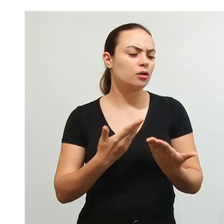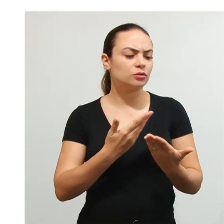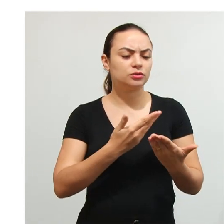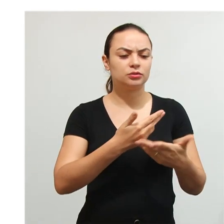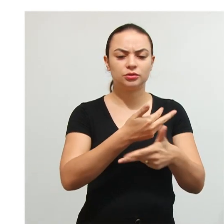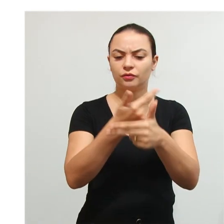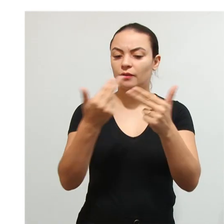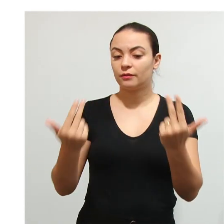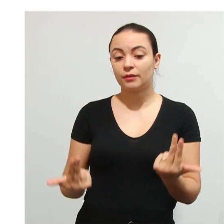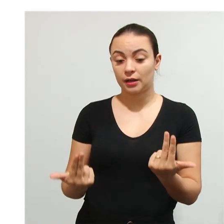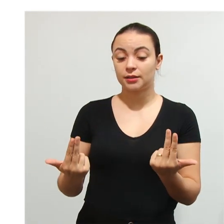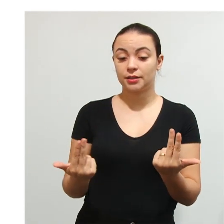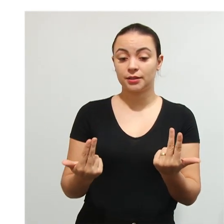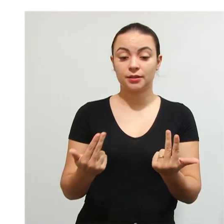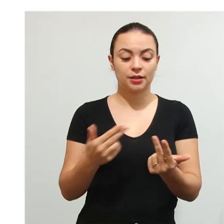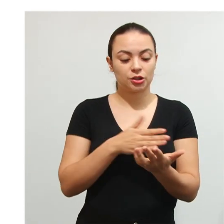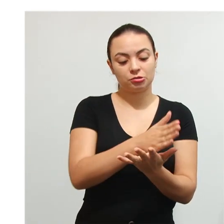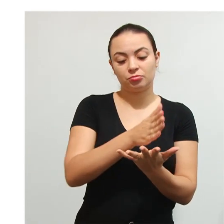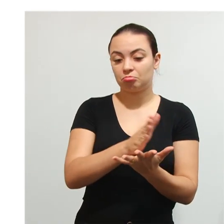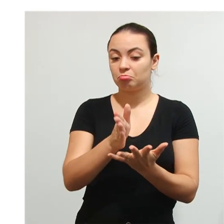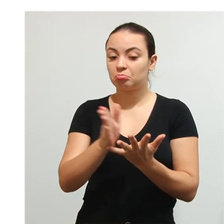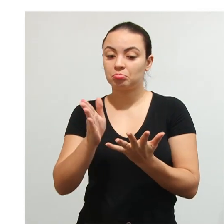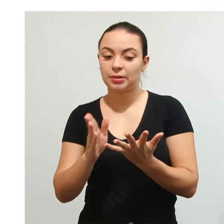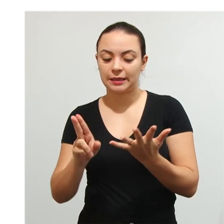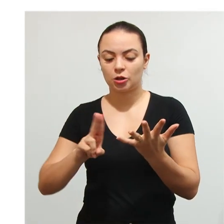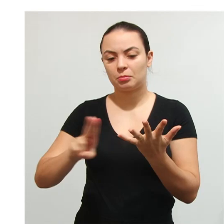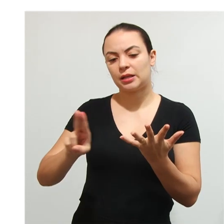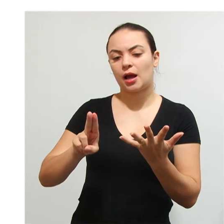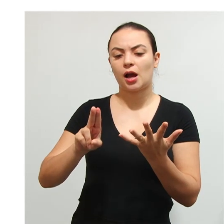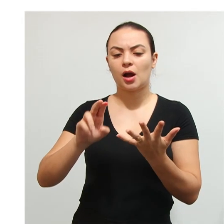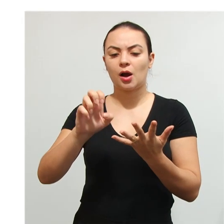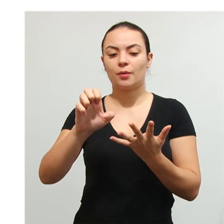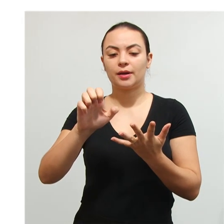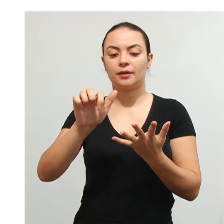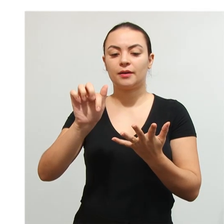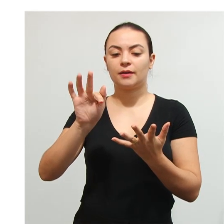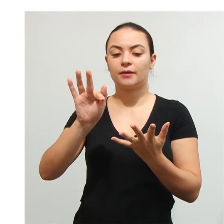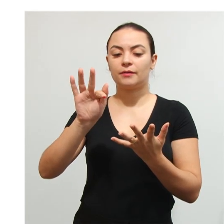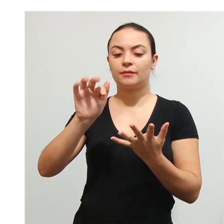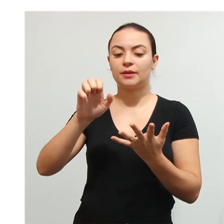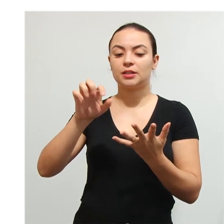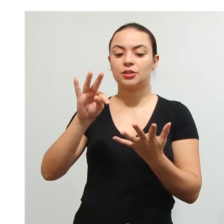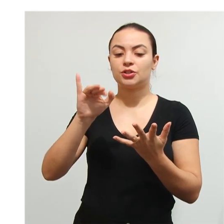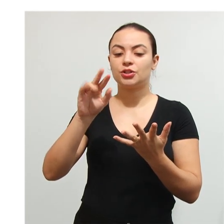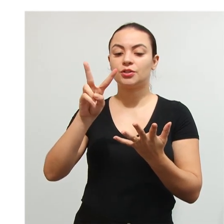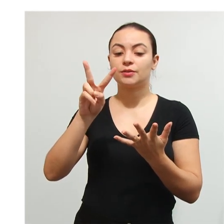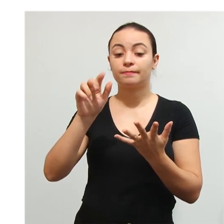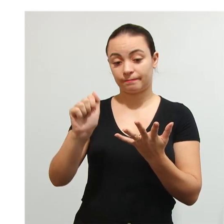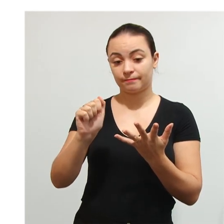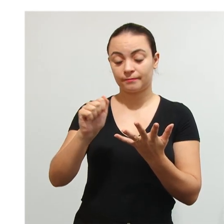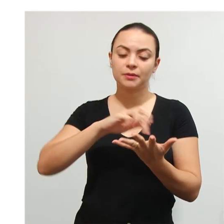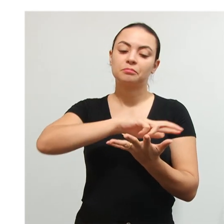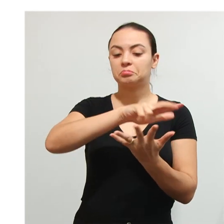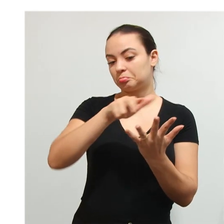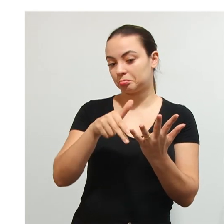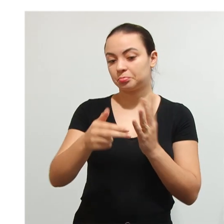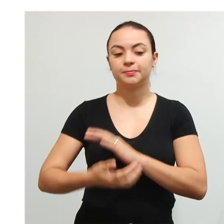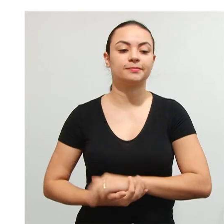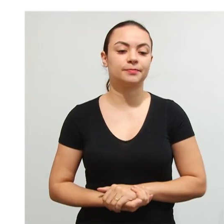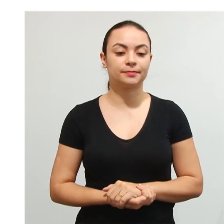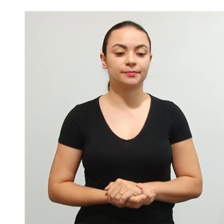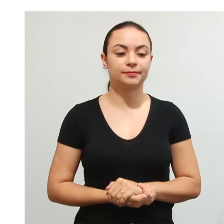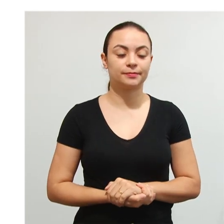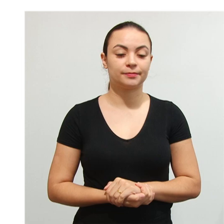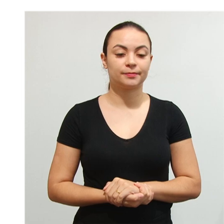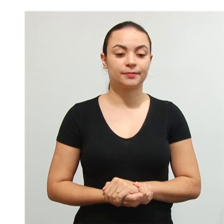efetiva como que faz a conversão ou calcula as taxas E aí como questão norteadora